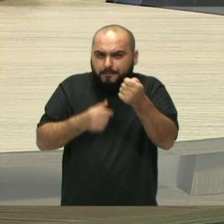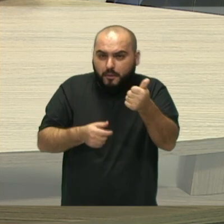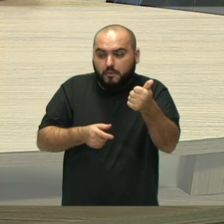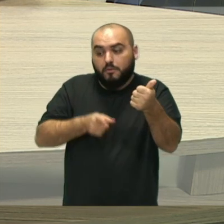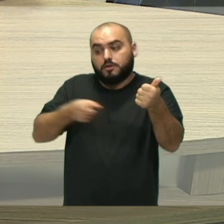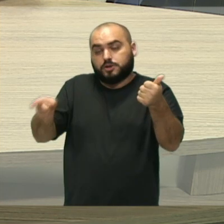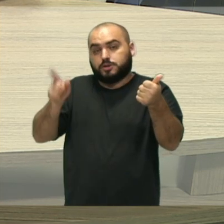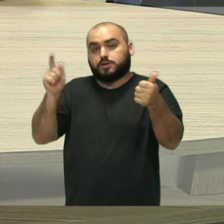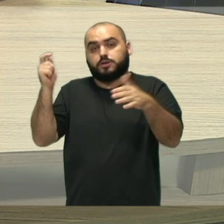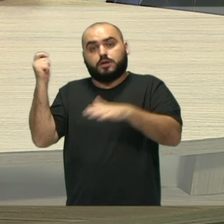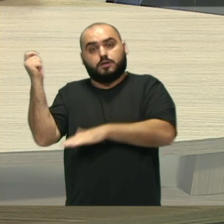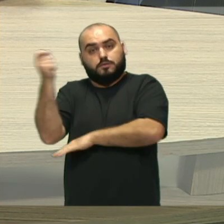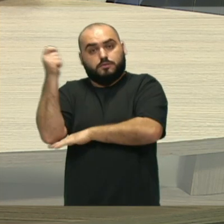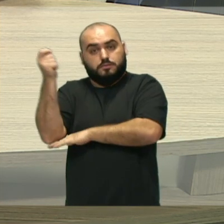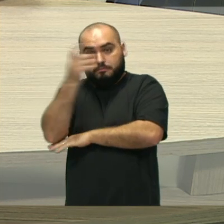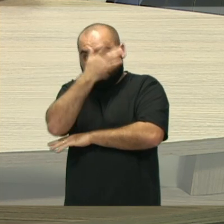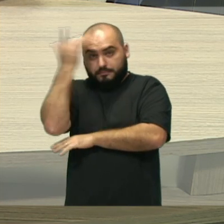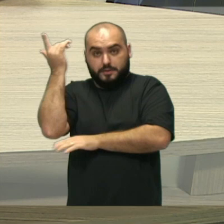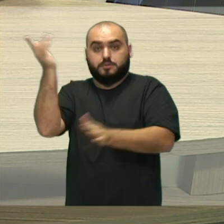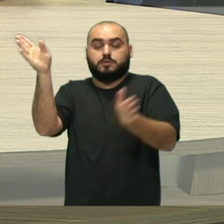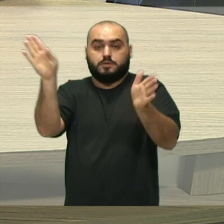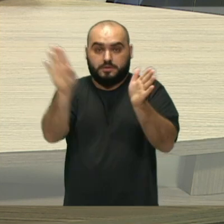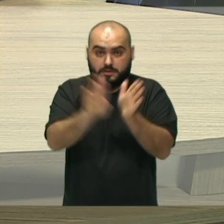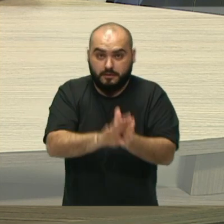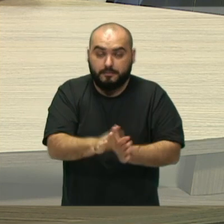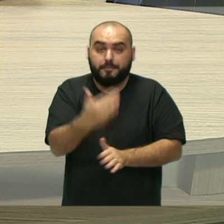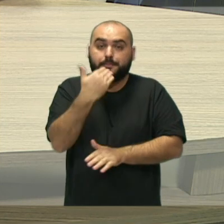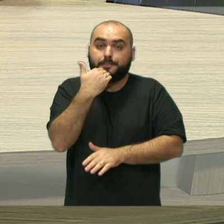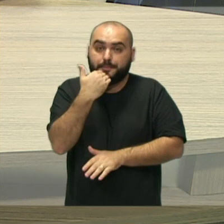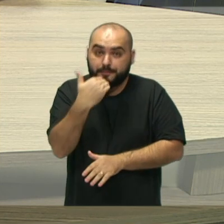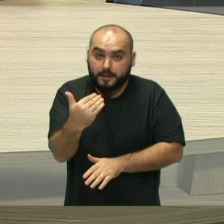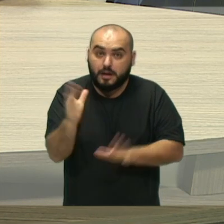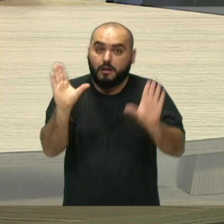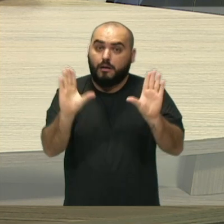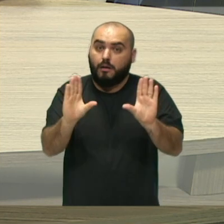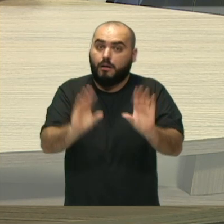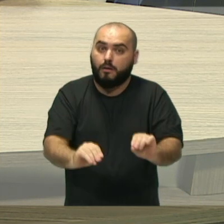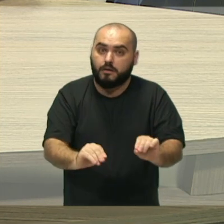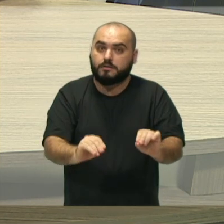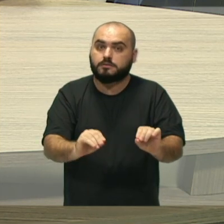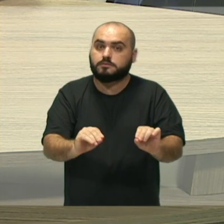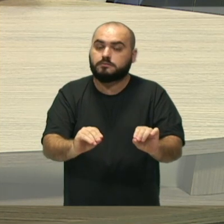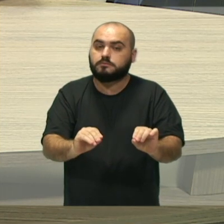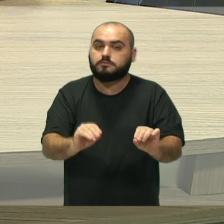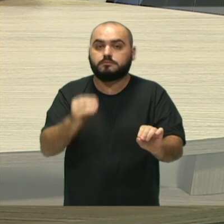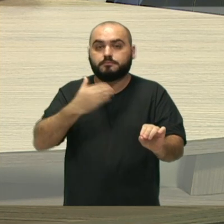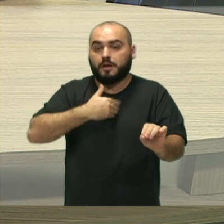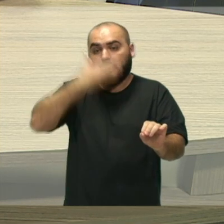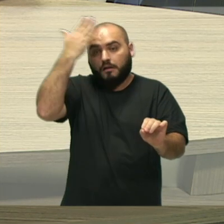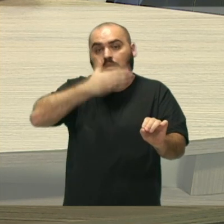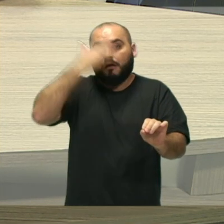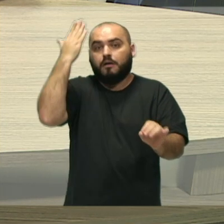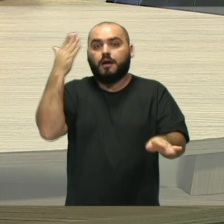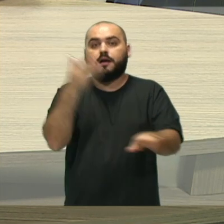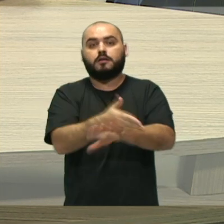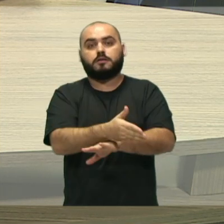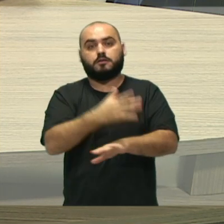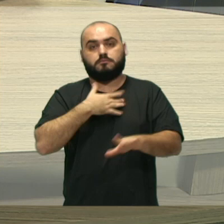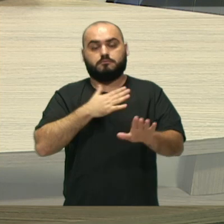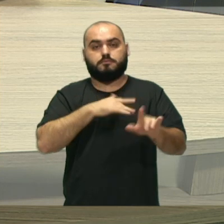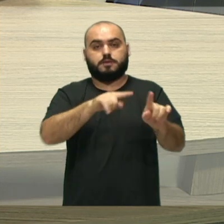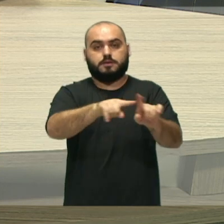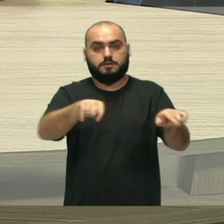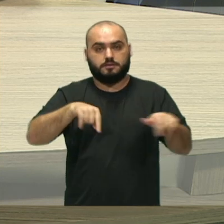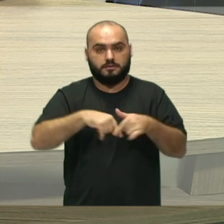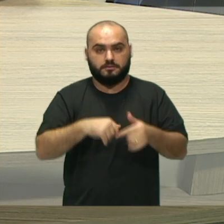Sul. No Rio Grande do Sul, as pessoas chegavam a me pedir para consultar de noite para não serem vistas entrando no consultório. Pelo medo